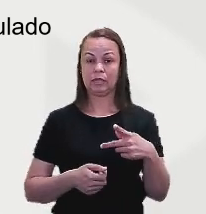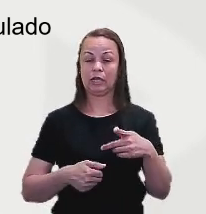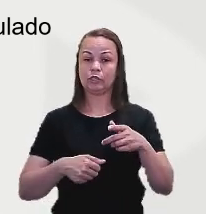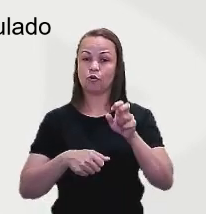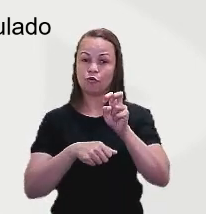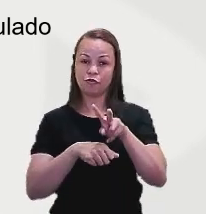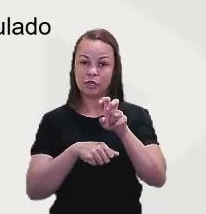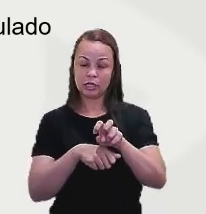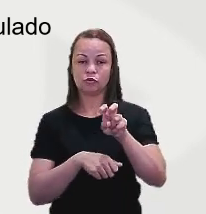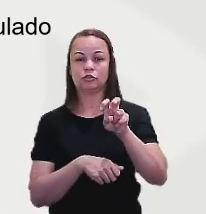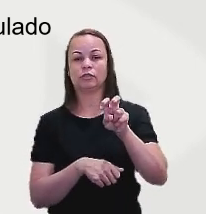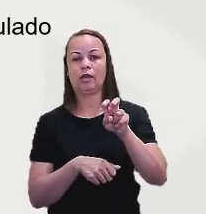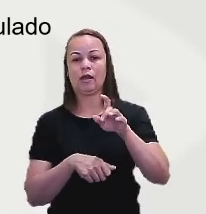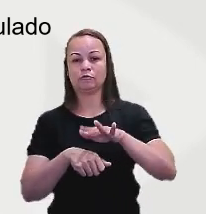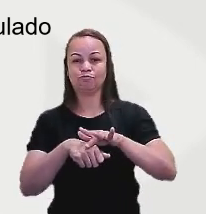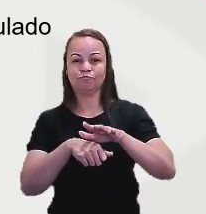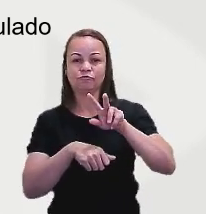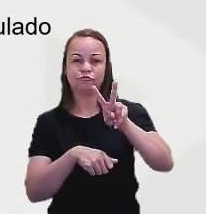se espalhava.